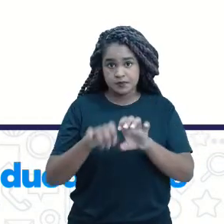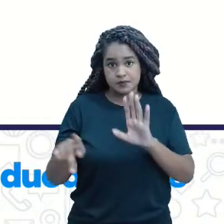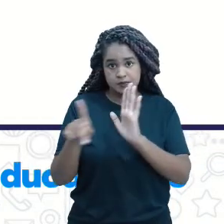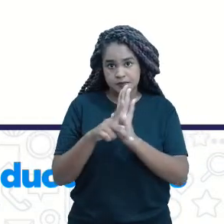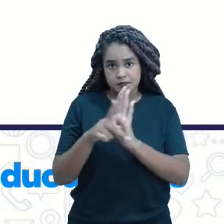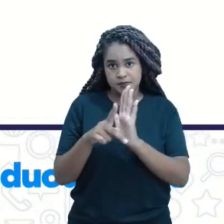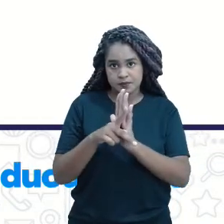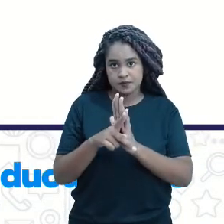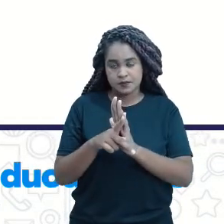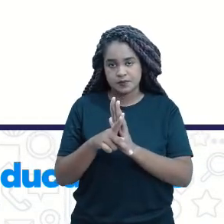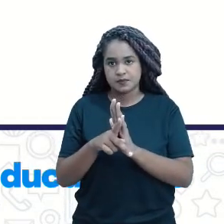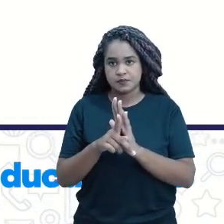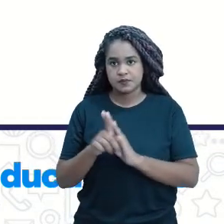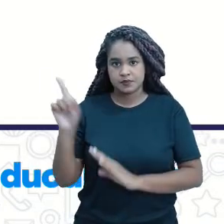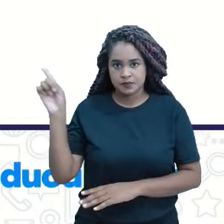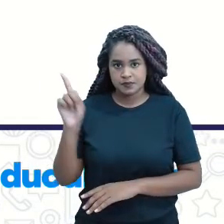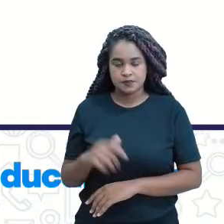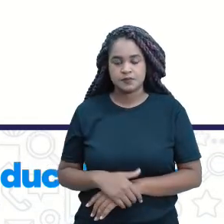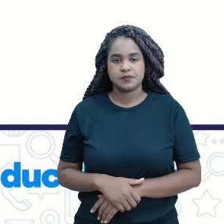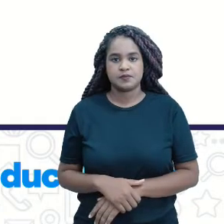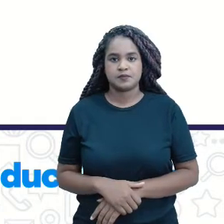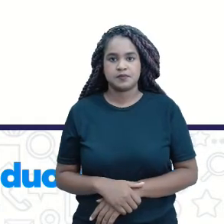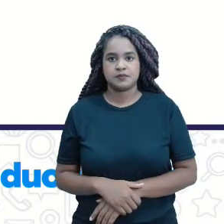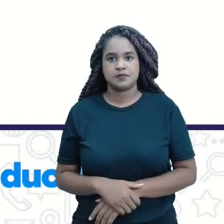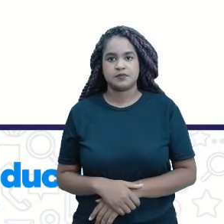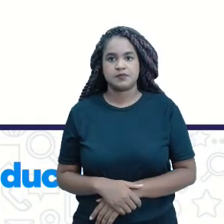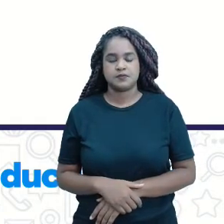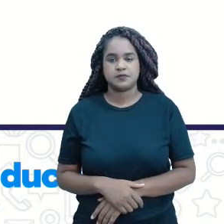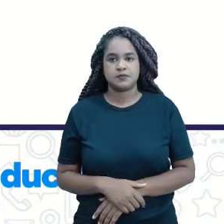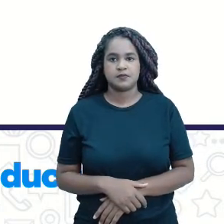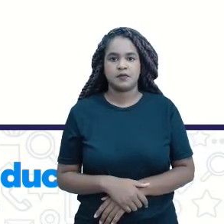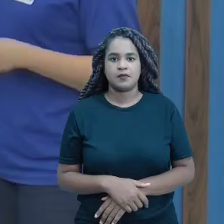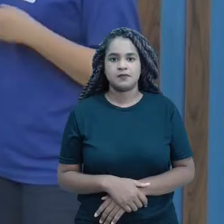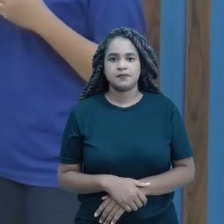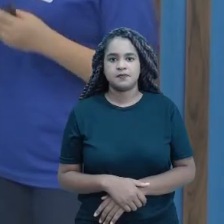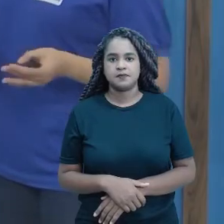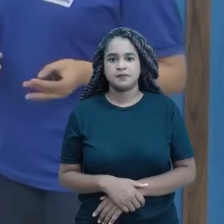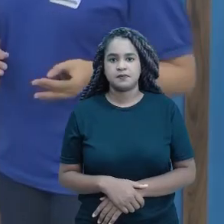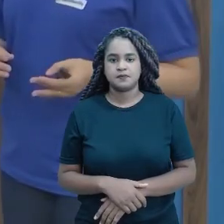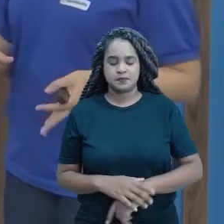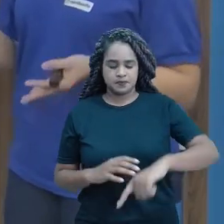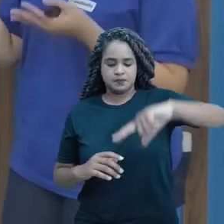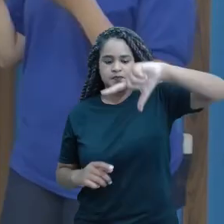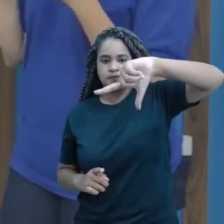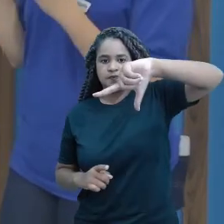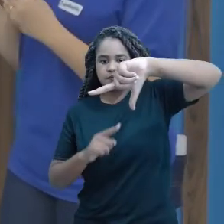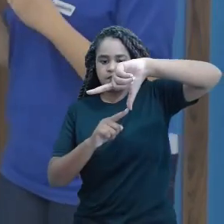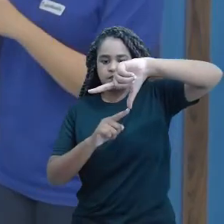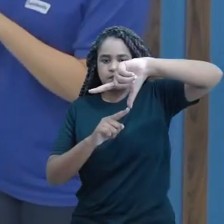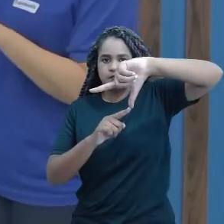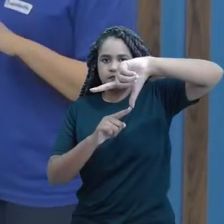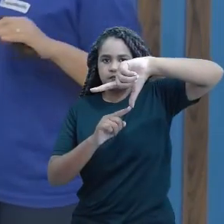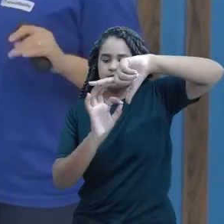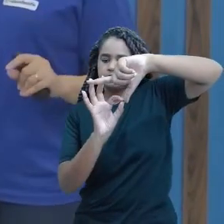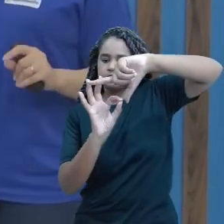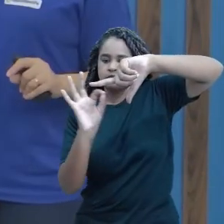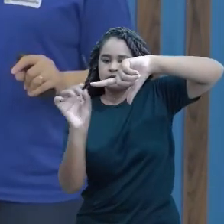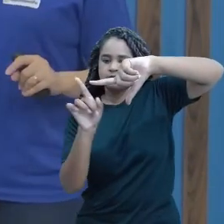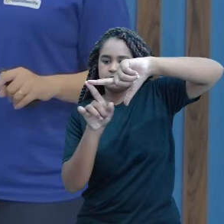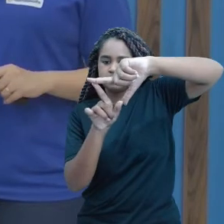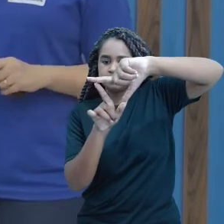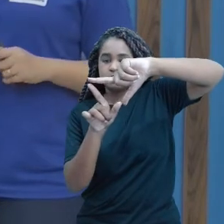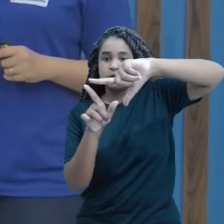geométrica mesmo, né? Deixamos de utilizar o exemplo do sol, trazendo a estrutura geométrica mesmo do triângulo retângulo, utilizando a hipotenusa